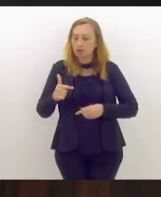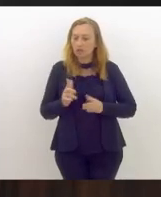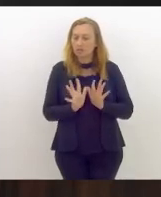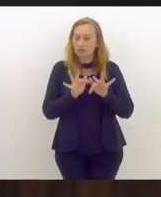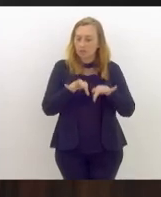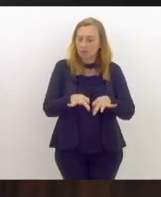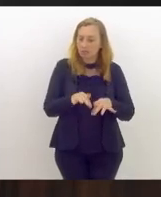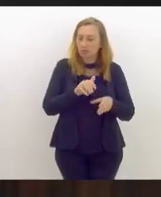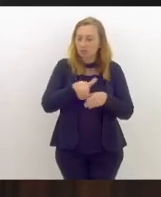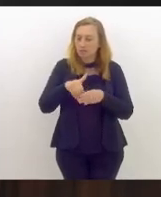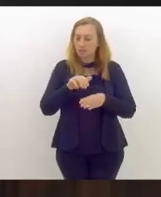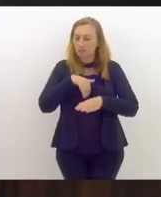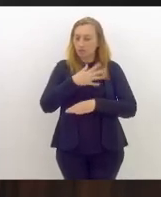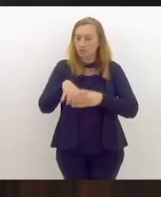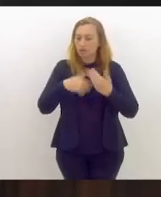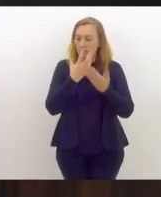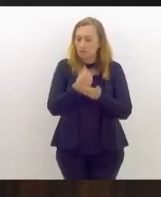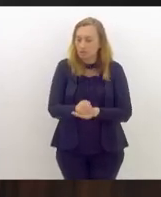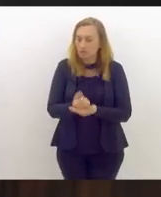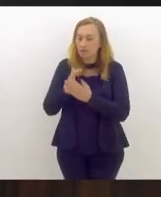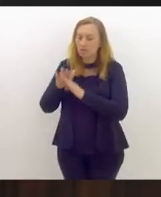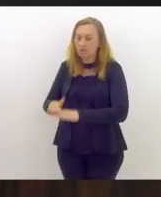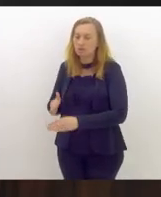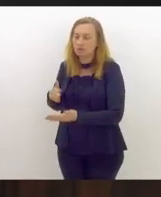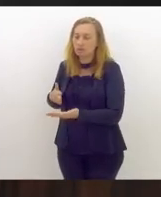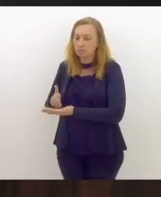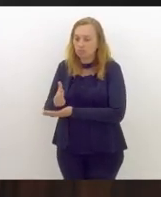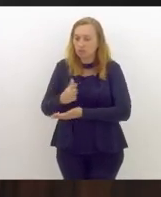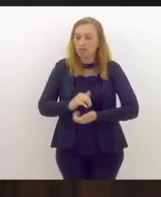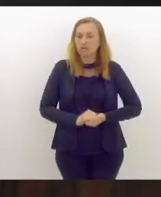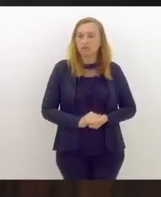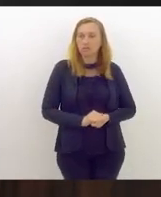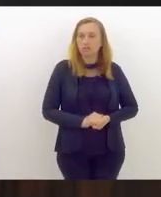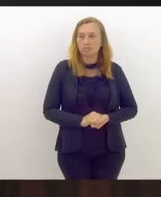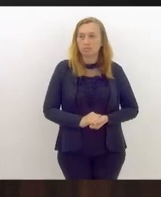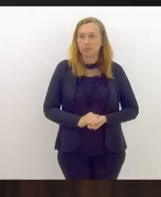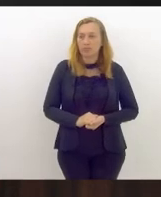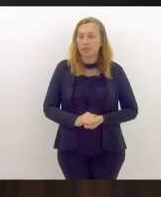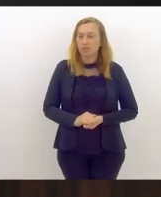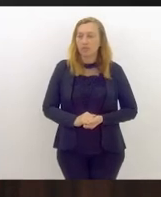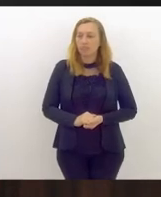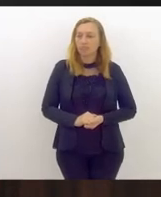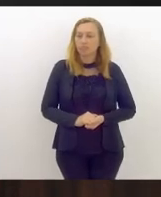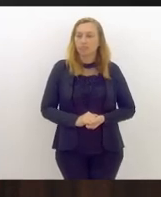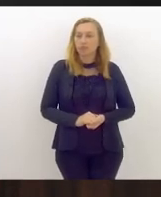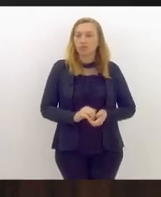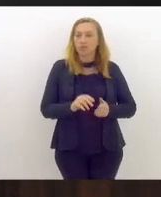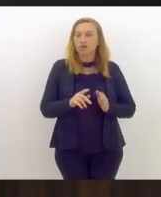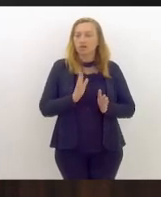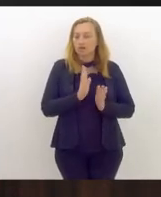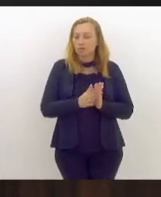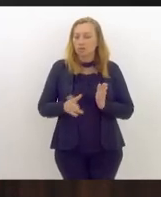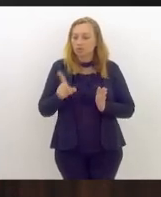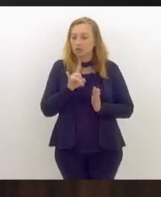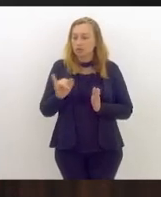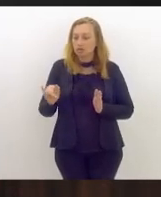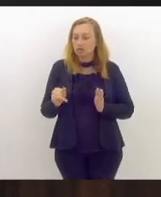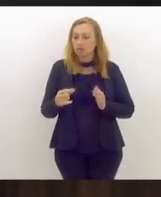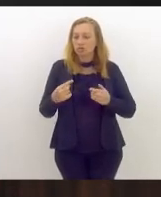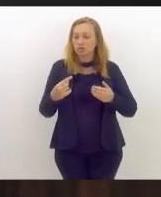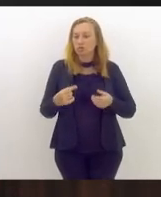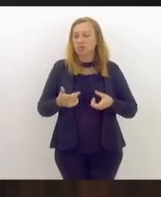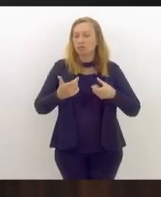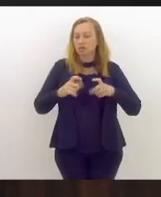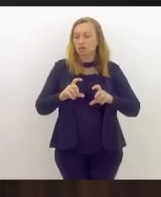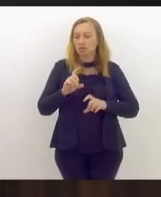queira discutir, encerra da discussão. Em votação, os senhores que aprovam permaneçam como estão, aprovada vai a promulgação. Incluído na ordem do dia, de acordo com o parágrafo 3º